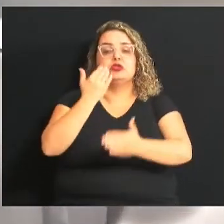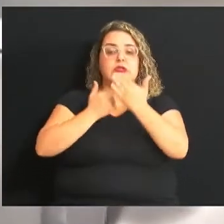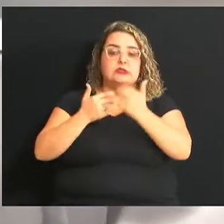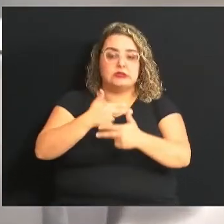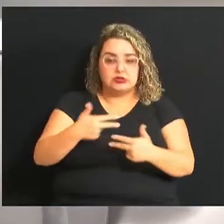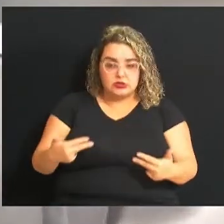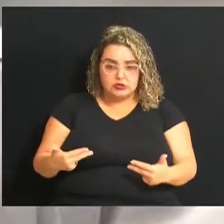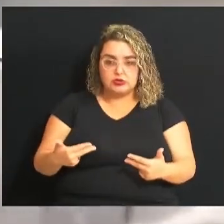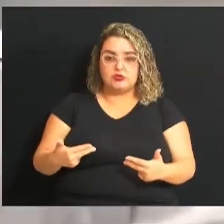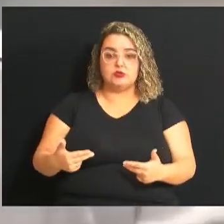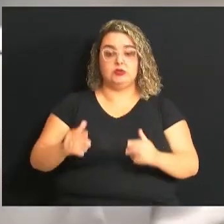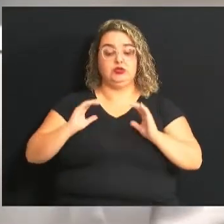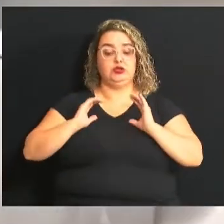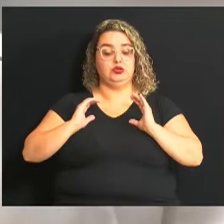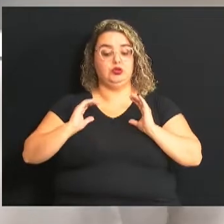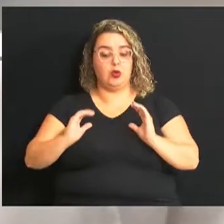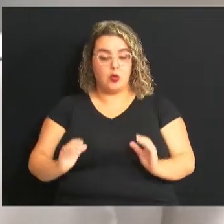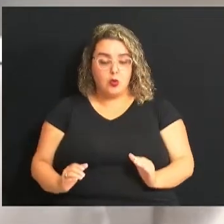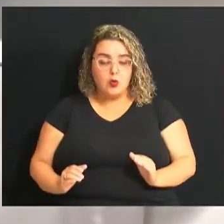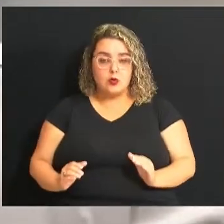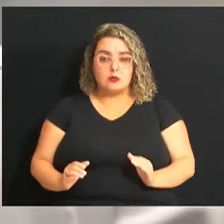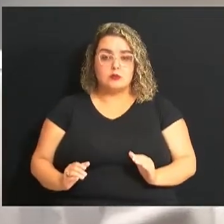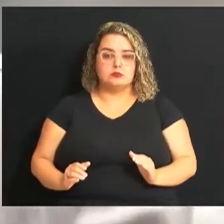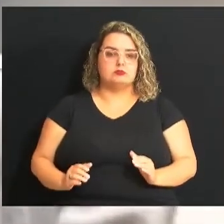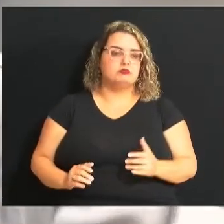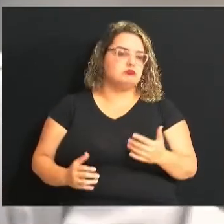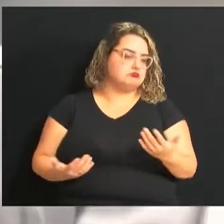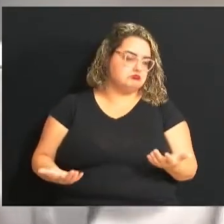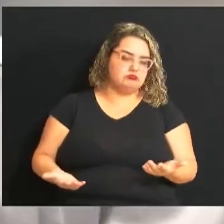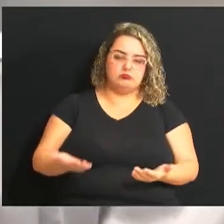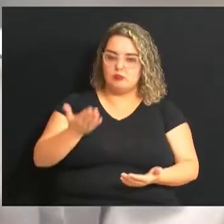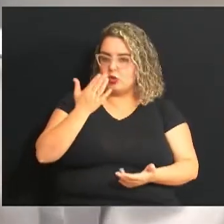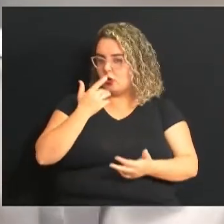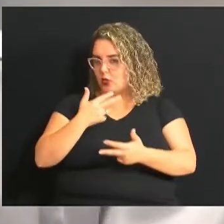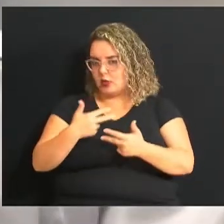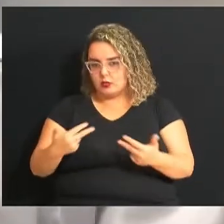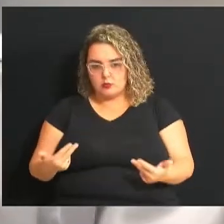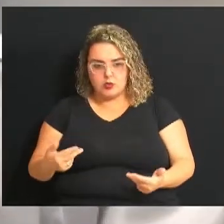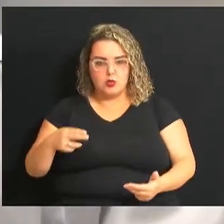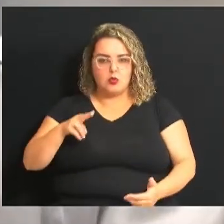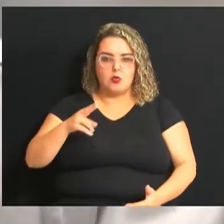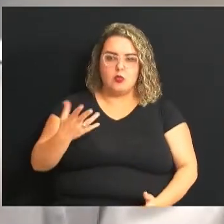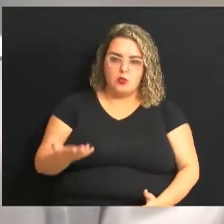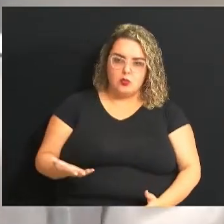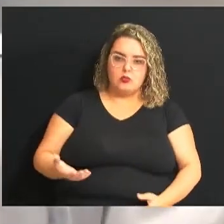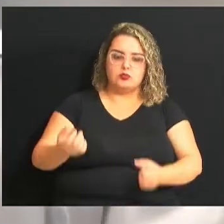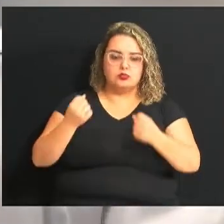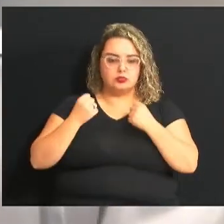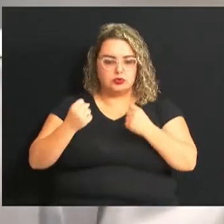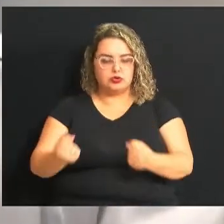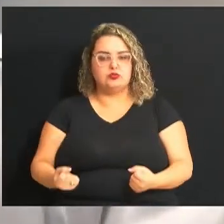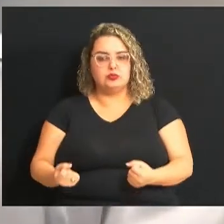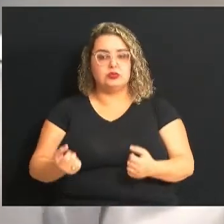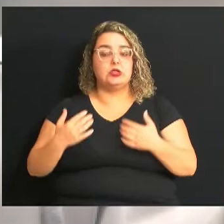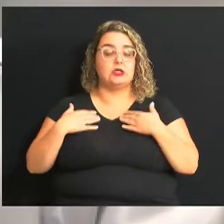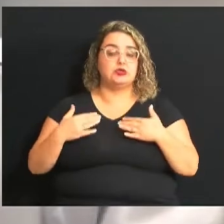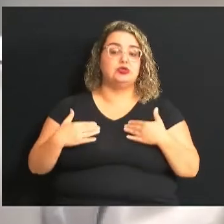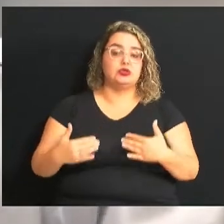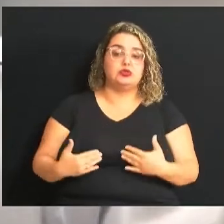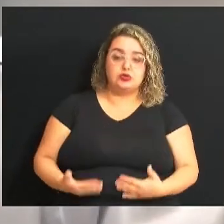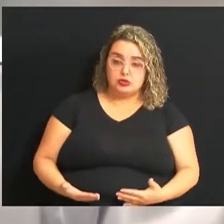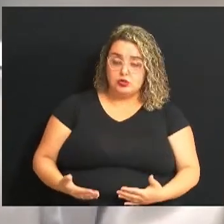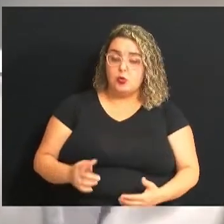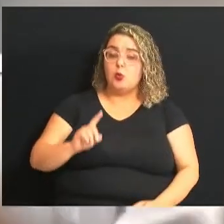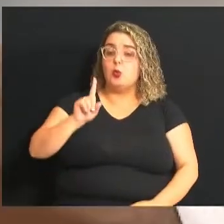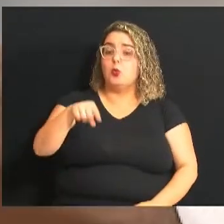de comportamento, quer seja com a alimentação, quer seja com a atividade física, o próximo passo é o uso